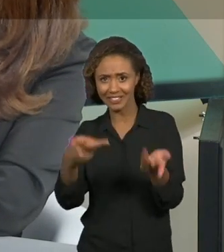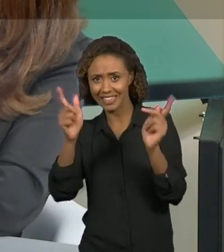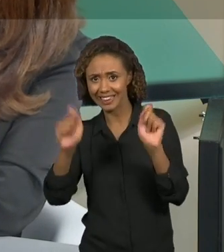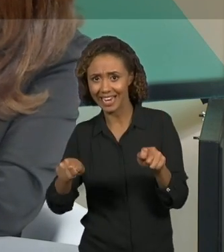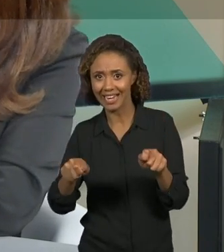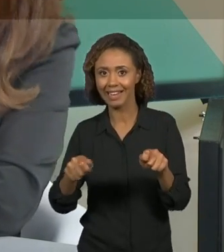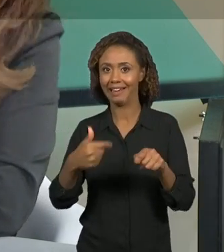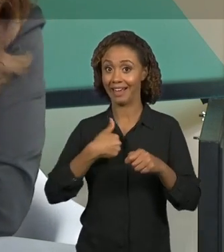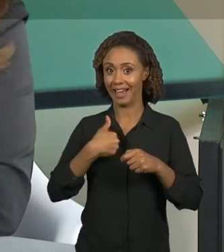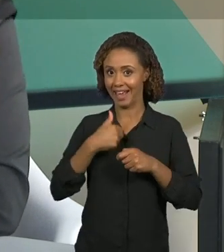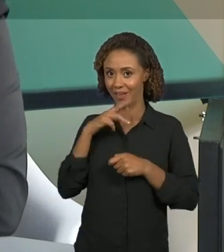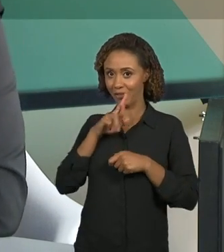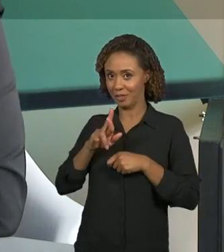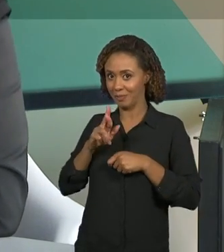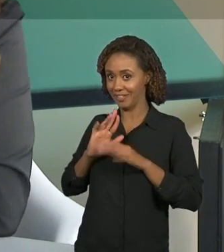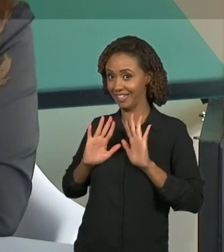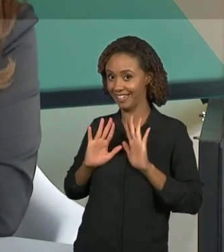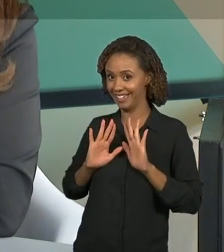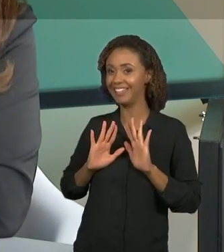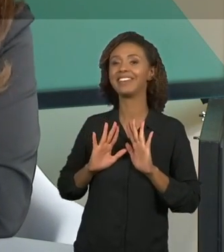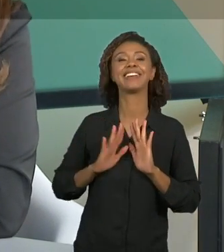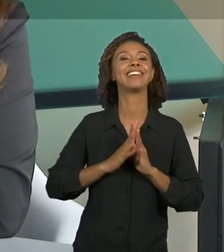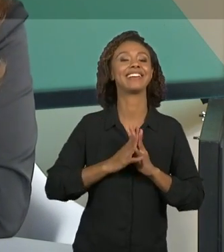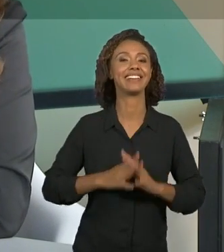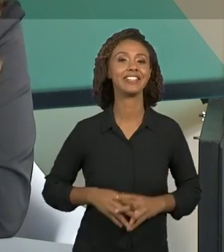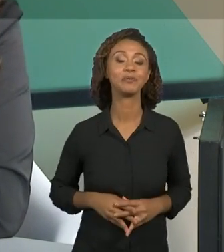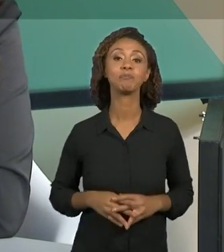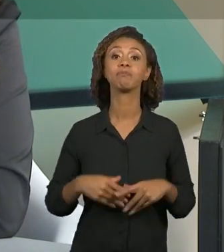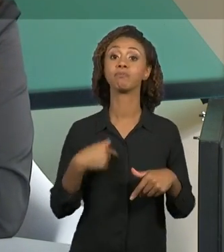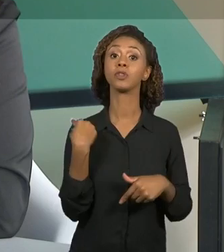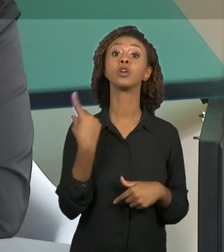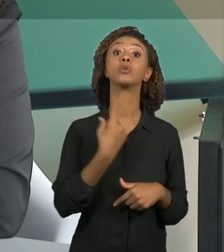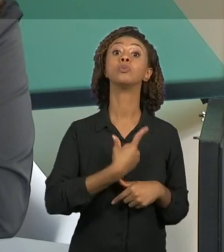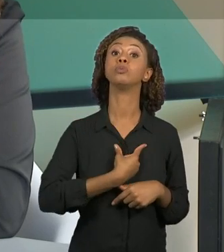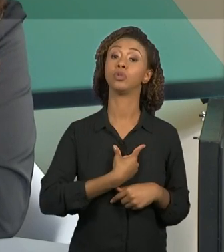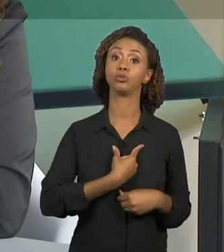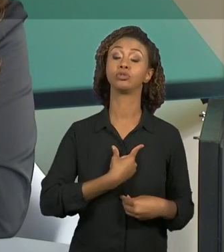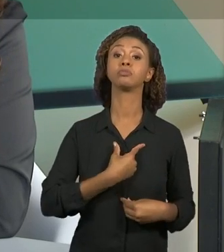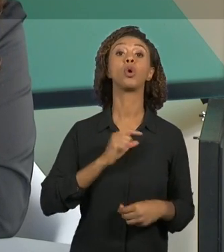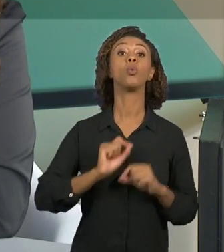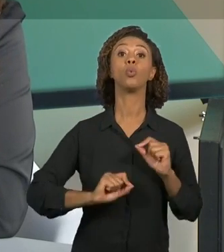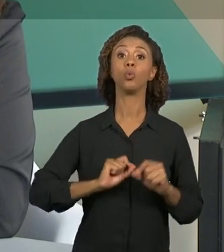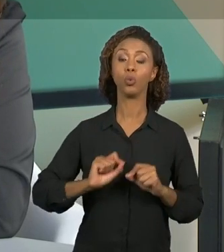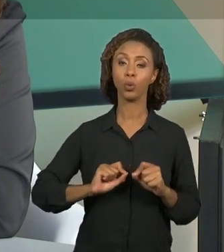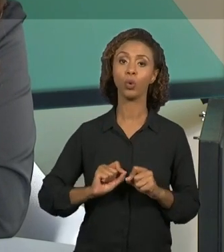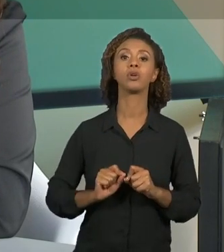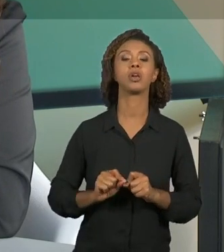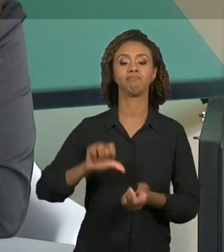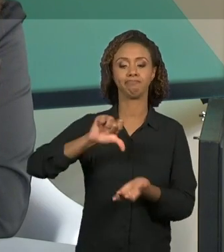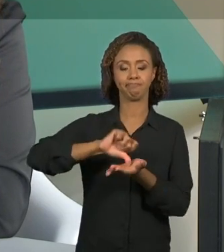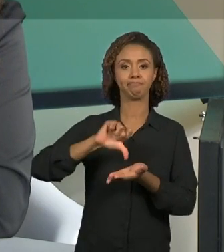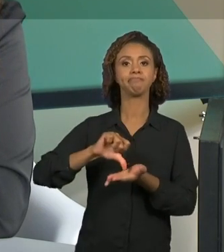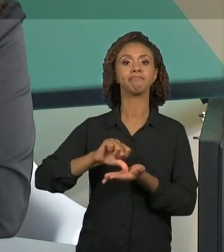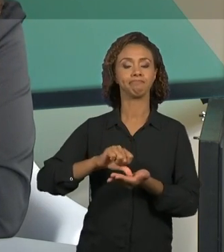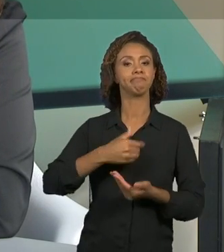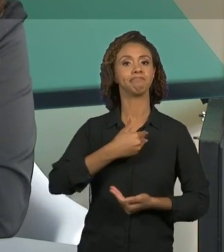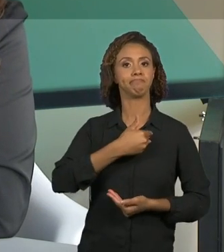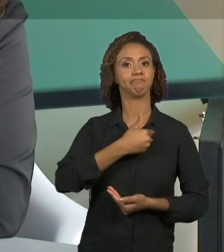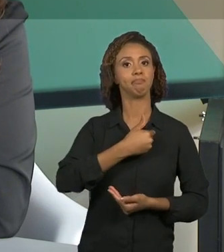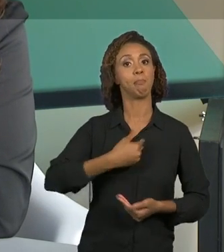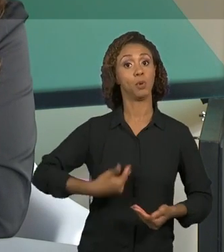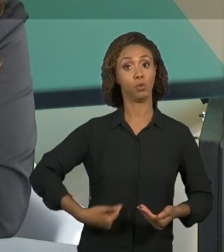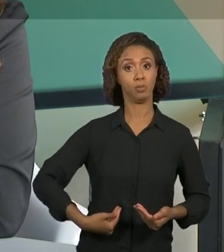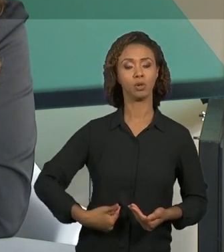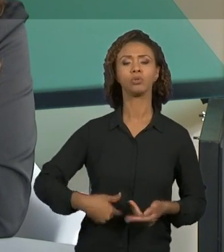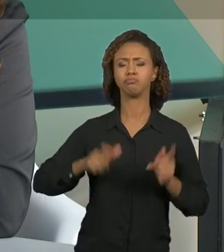pergunta para mim tava agora né então vamos lá gente nós somos uma instituição pública tá nós trabalhamos existe possibilidade assim